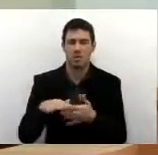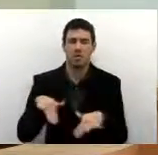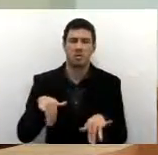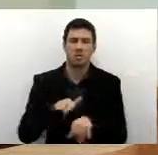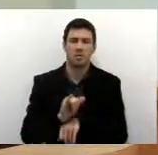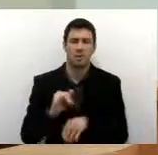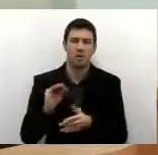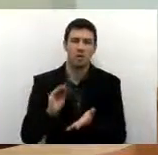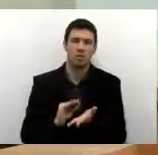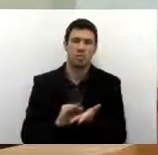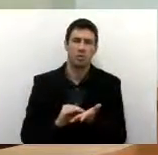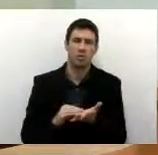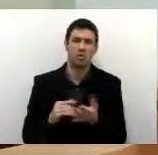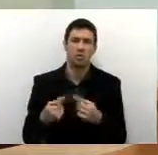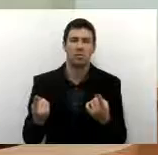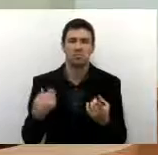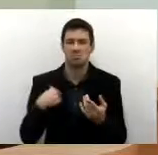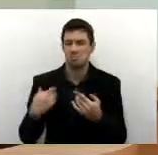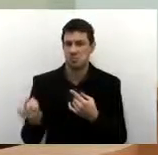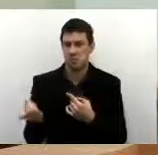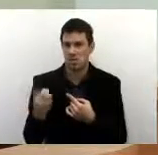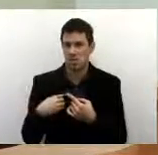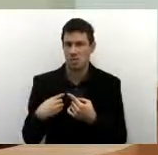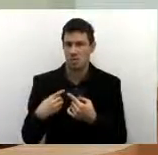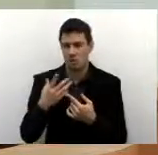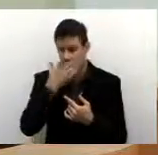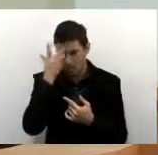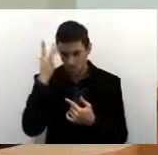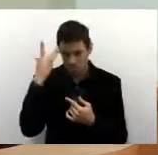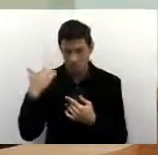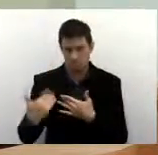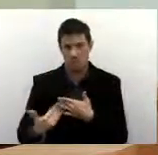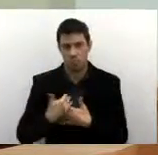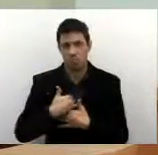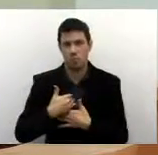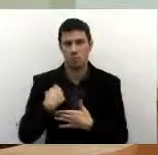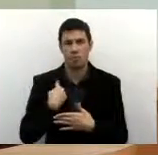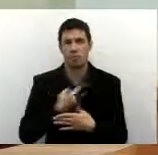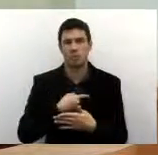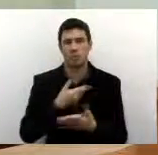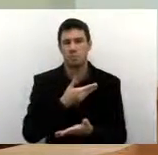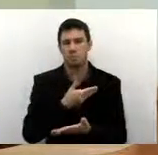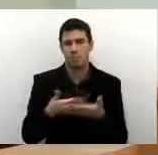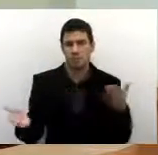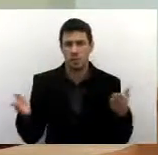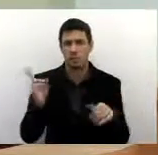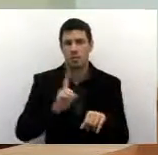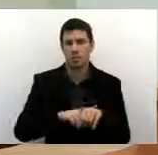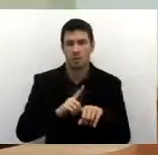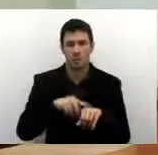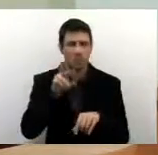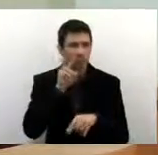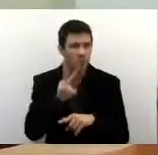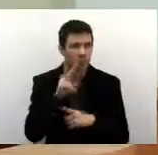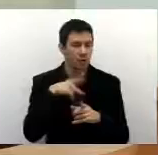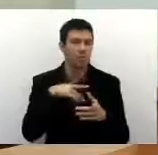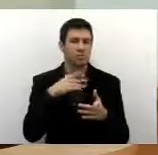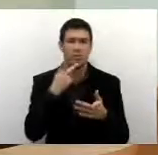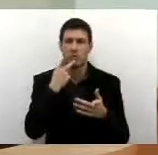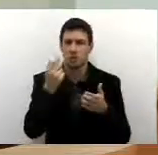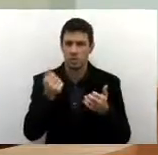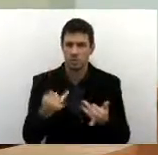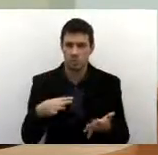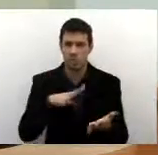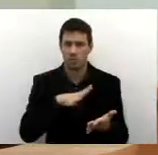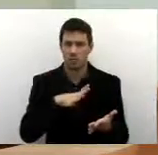assessores, e nós perdemos tanto tempo de estar aqui apreciando Vossa Excelência, falando sobre o